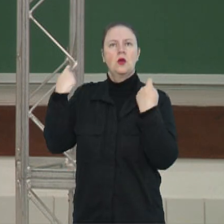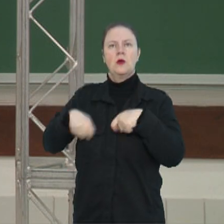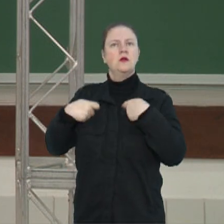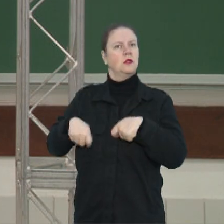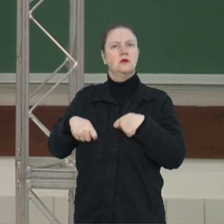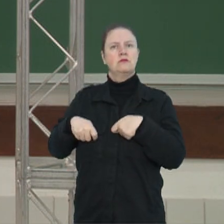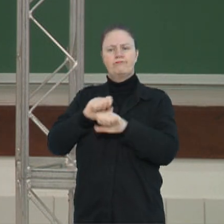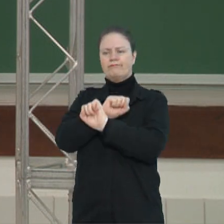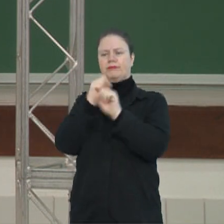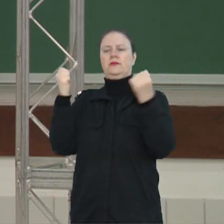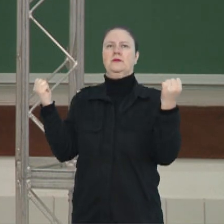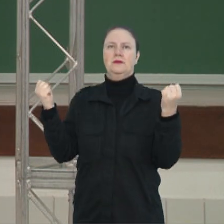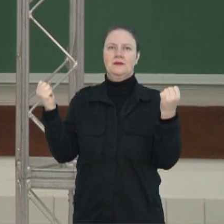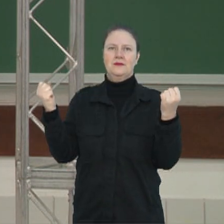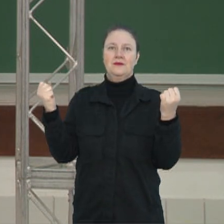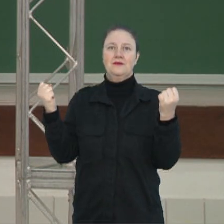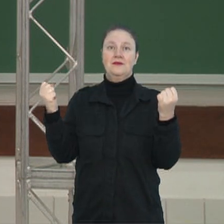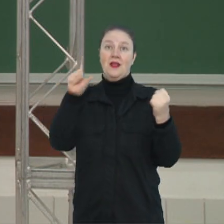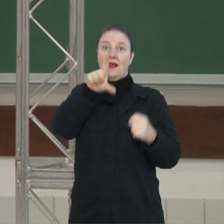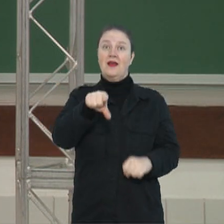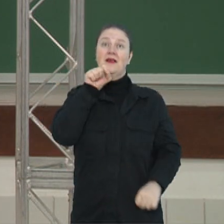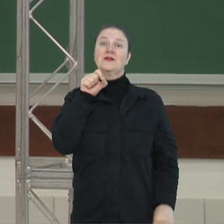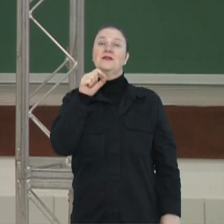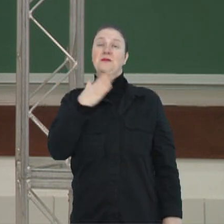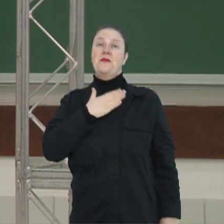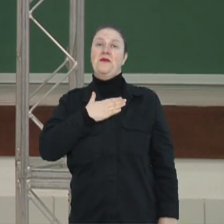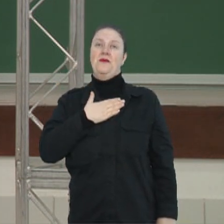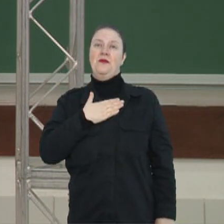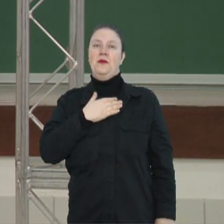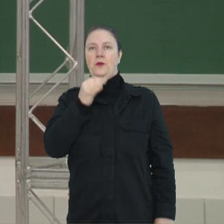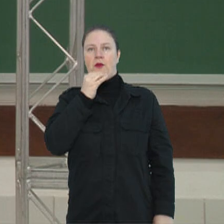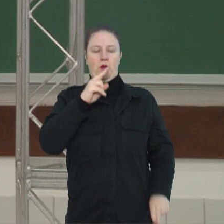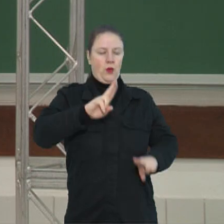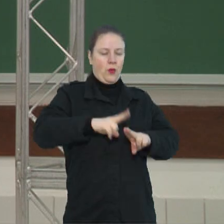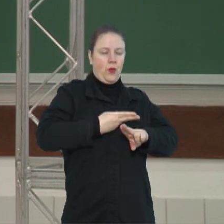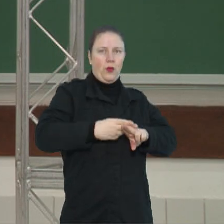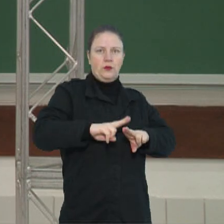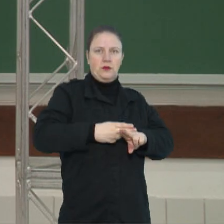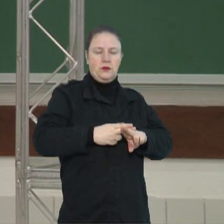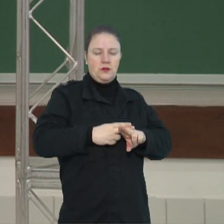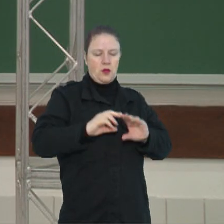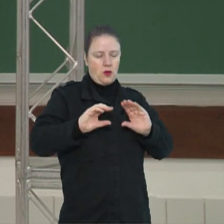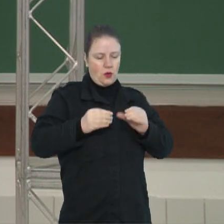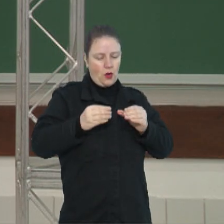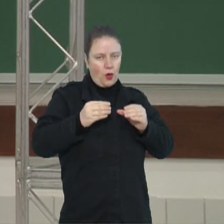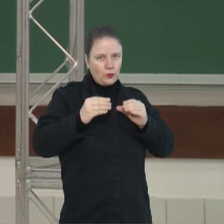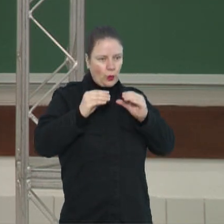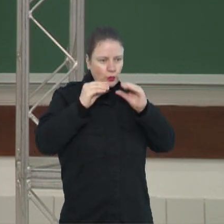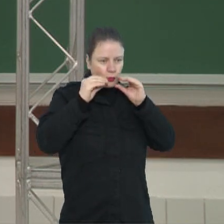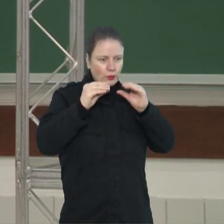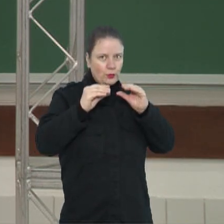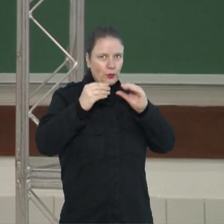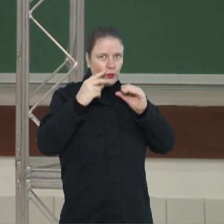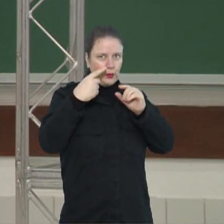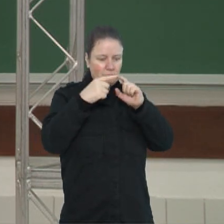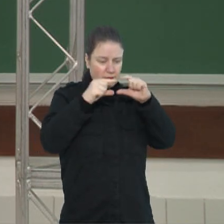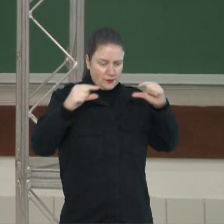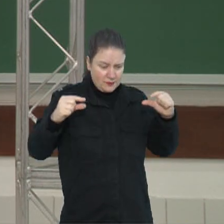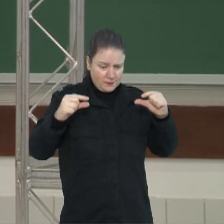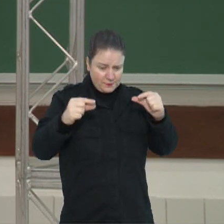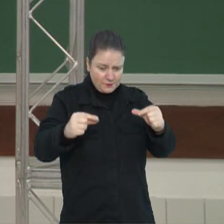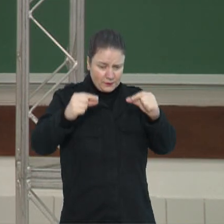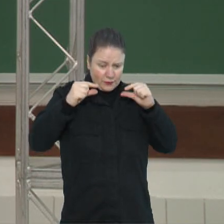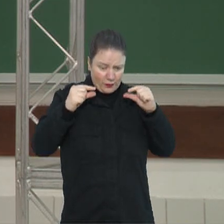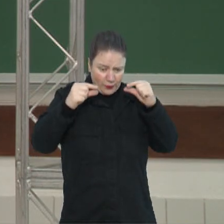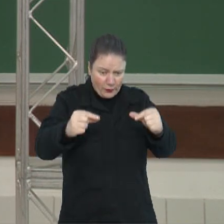vou levantar. Isso você escolhe. Você pega uma barra de chocolate para comer, come um pedaço, come dois, daqui a pouco acabou com ela de uma vez. Eu vou comer uma